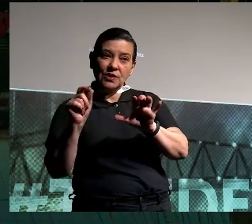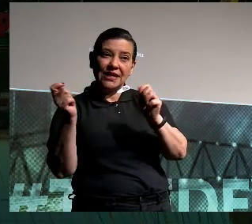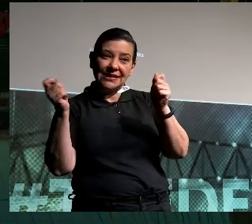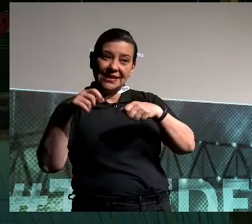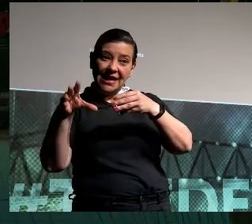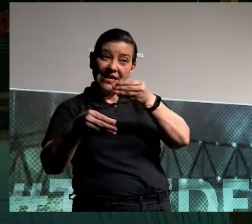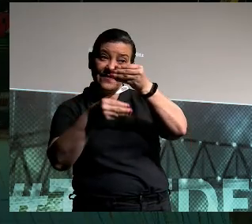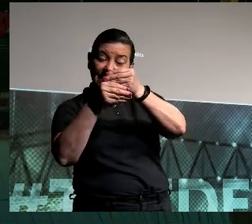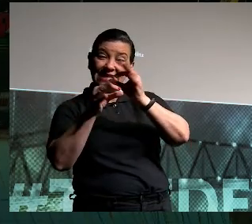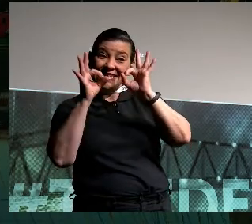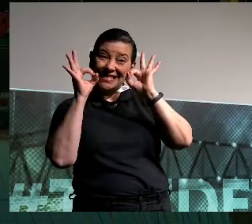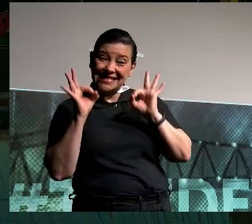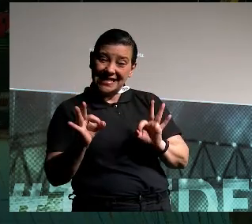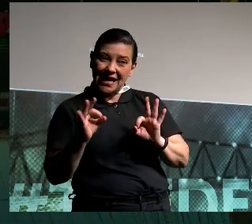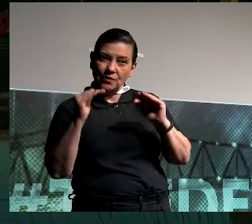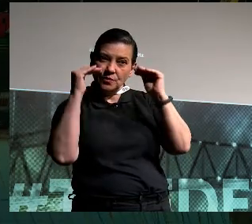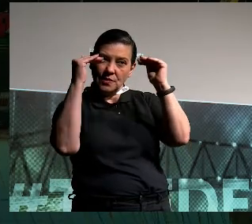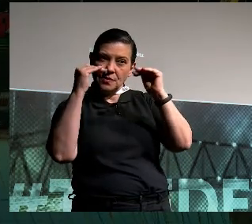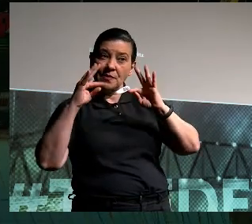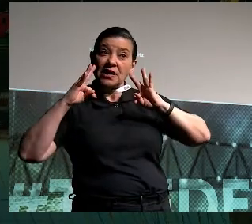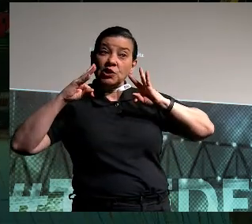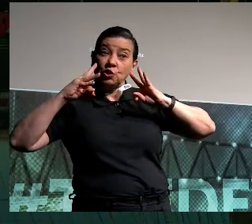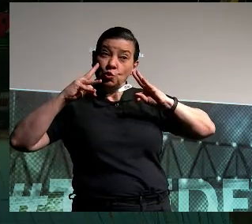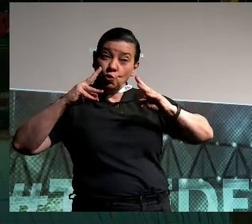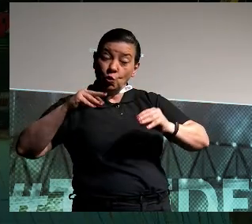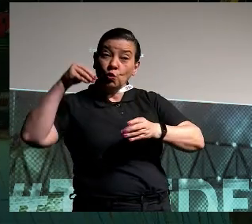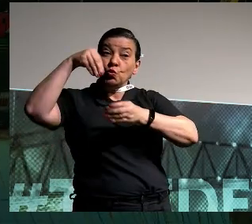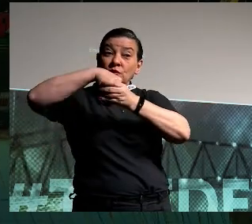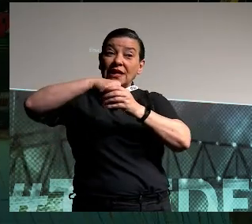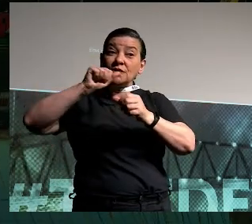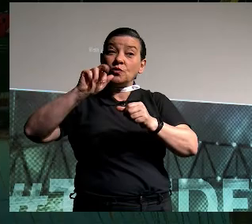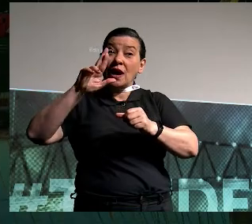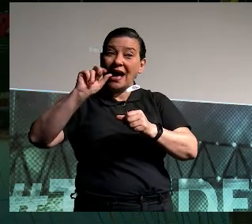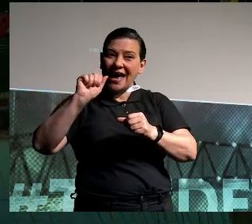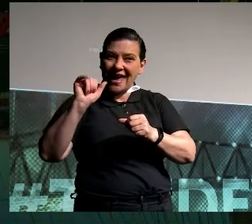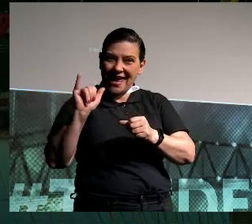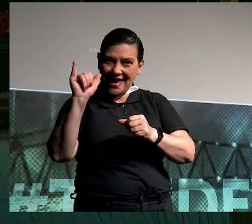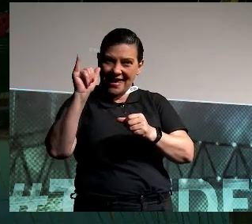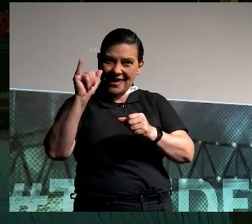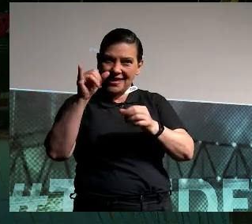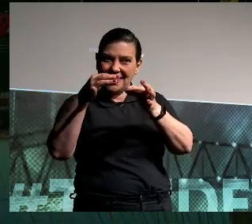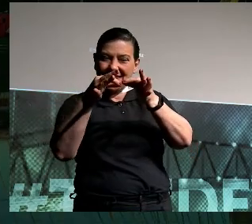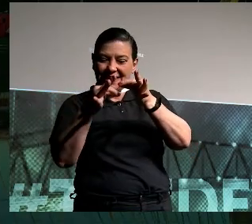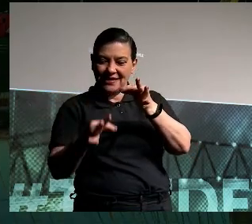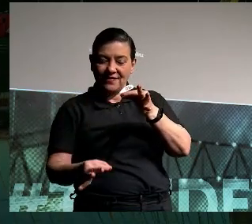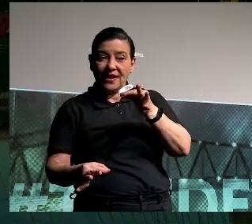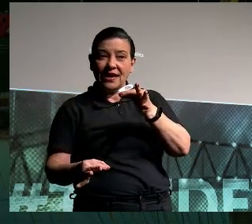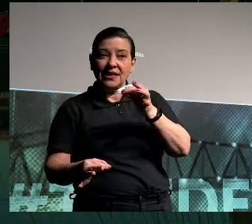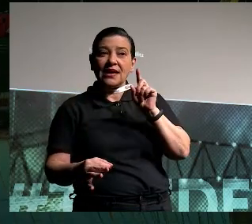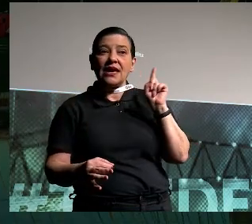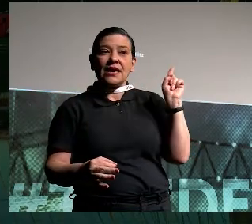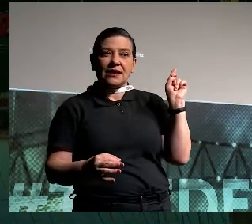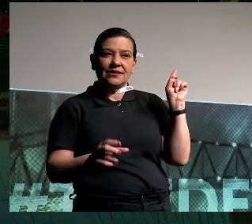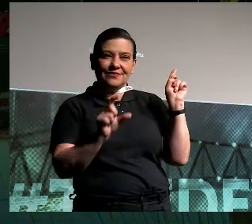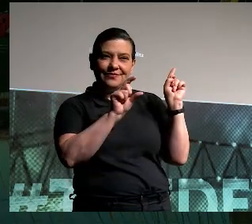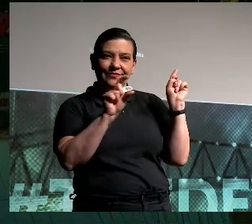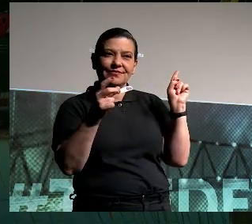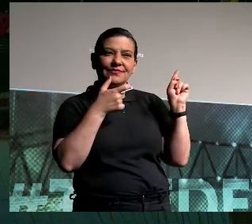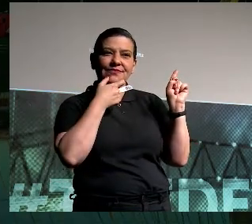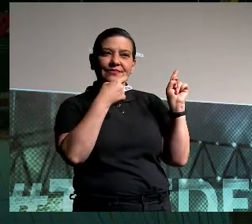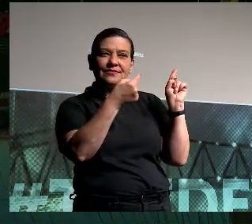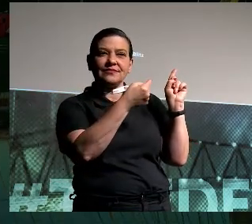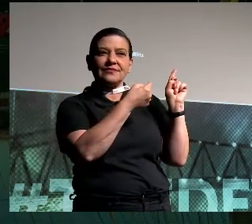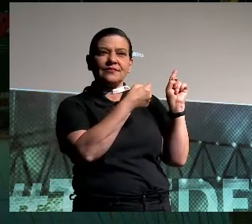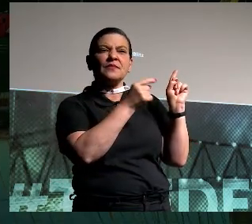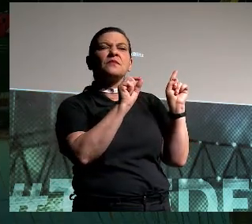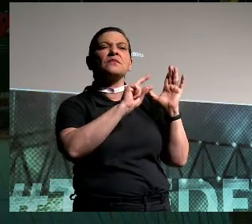inferir corretamente os tipos de toda a cadeia interna de array, e ele dá um infer inner array. O que é esse